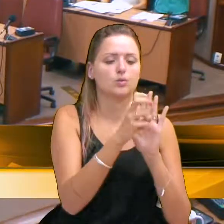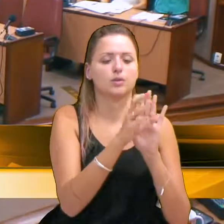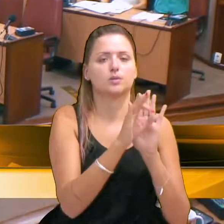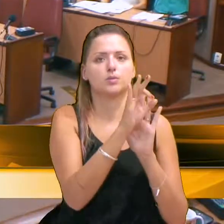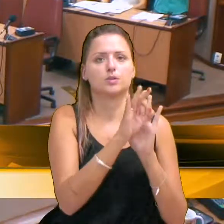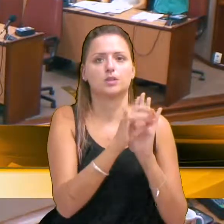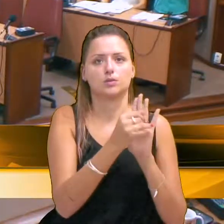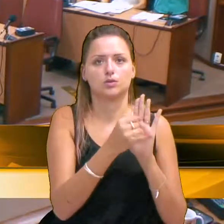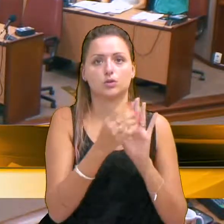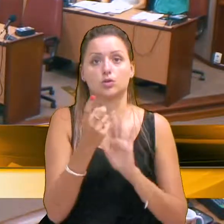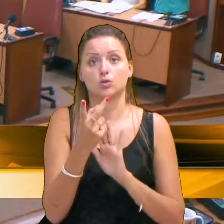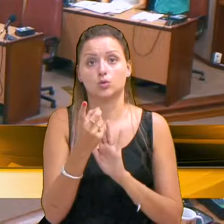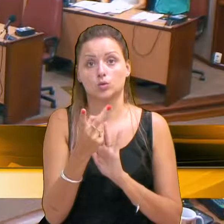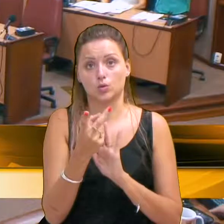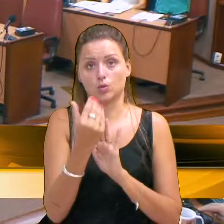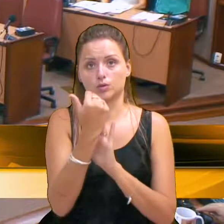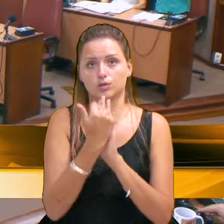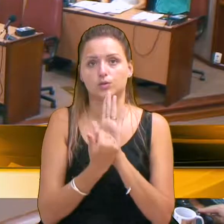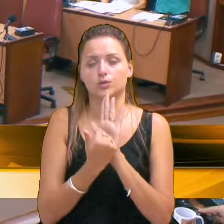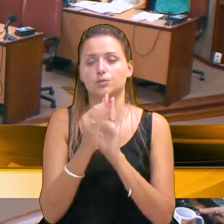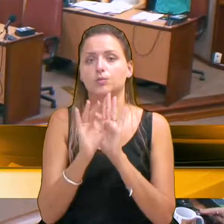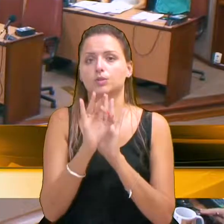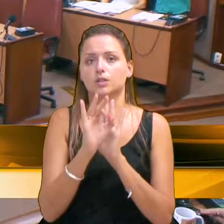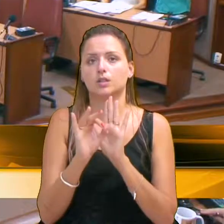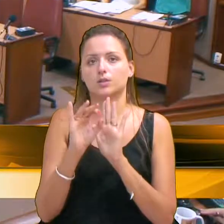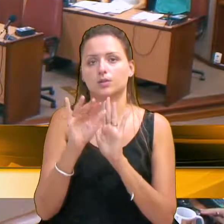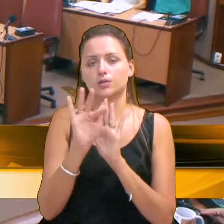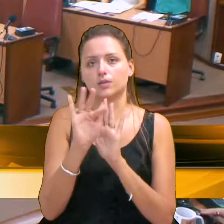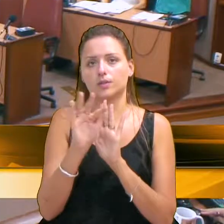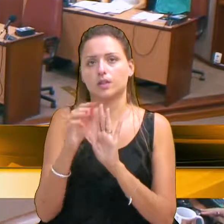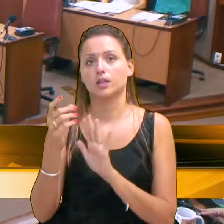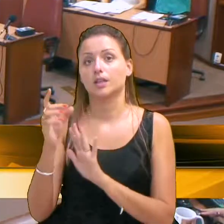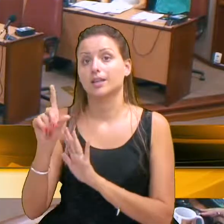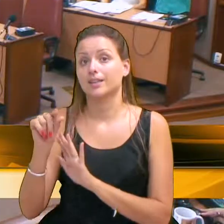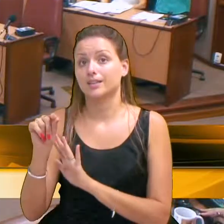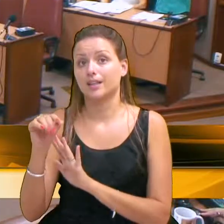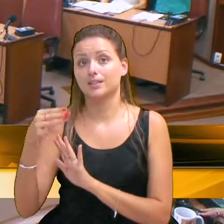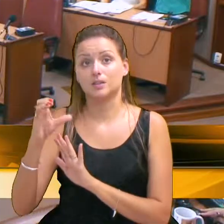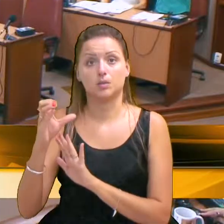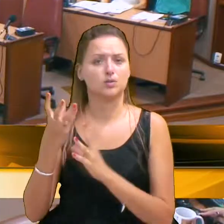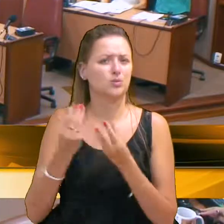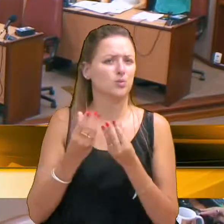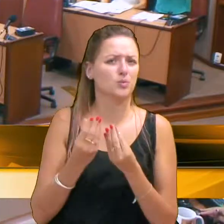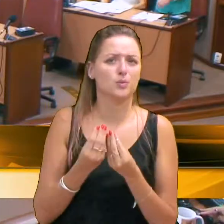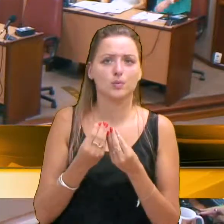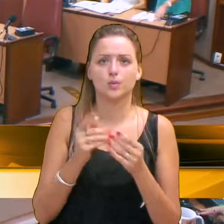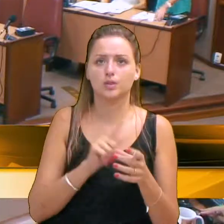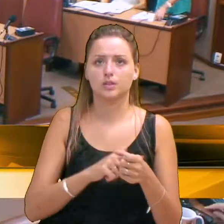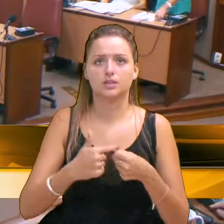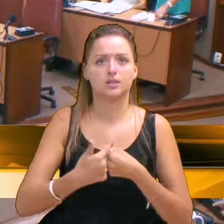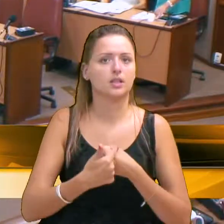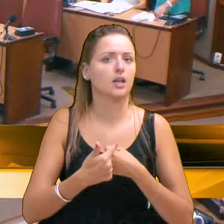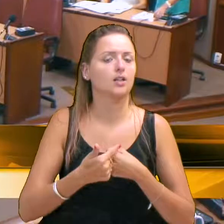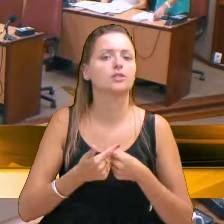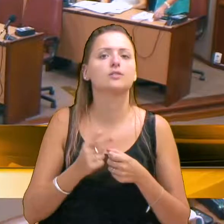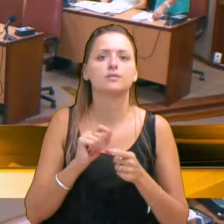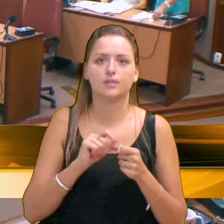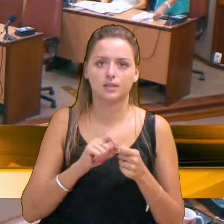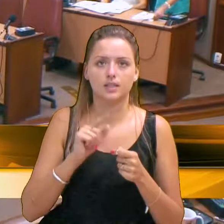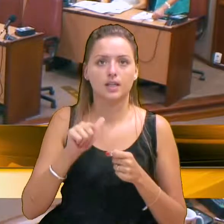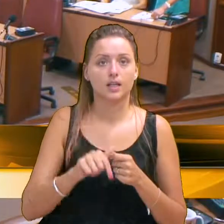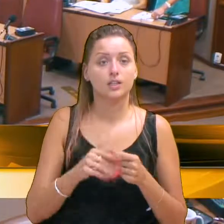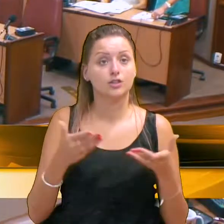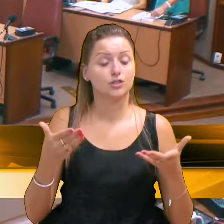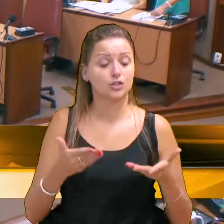janeiro, 12% em fevereiro e 10% em março. Muitos municípios adotam essa prática. Isso já seria